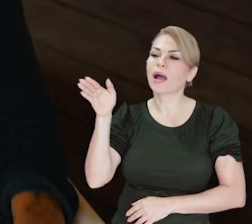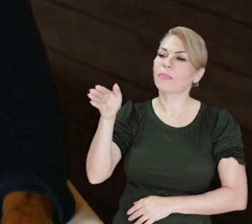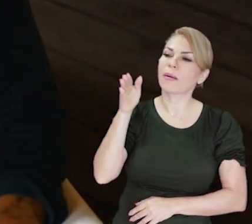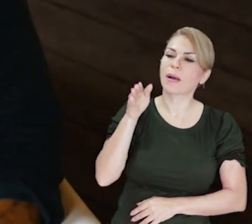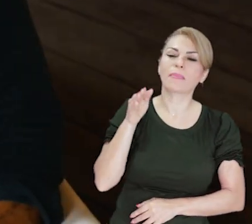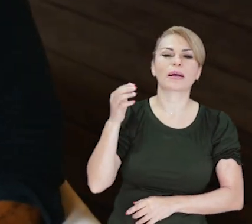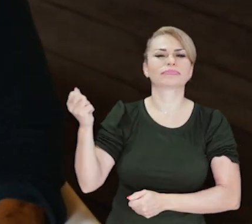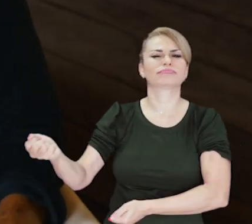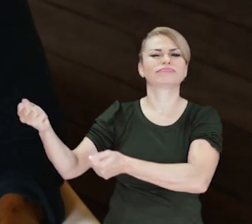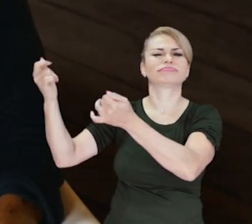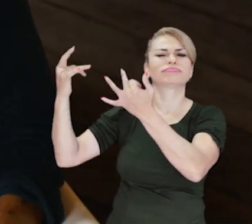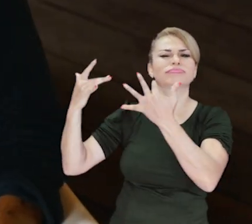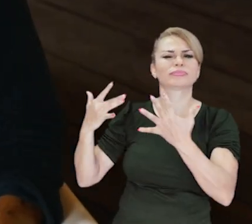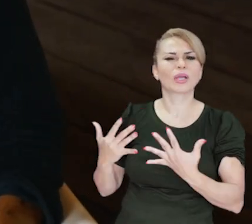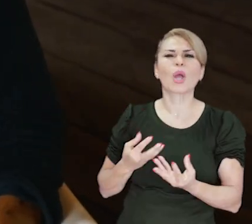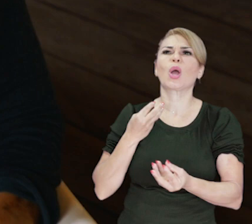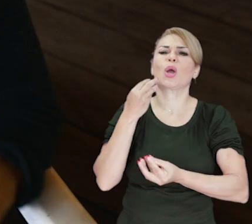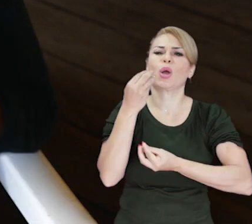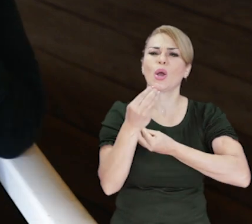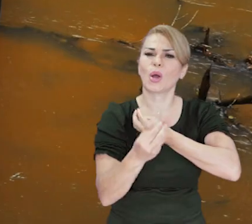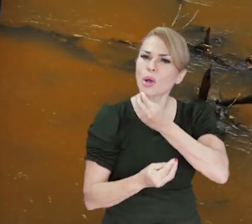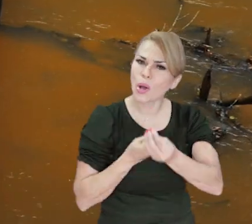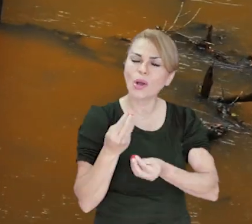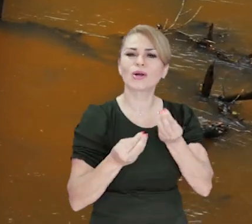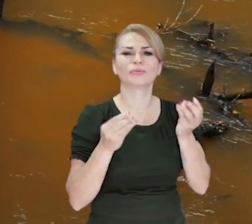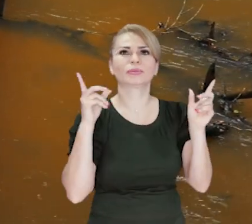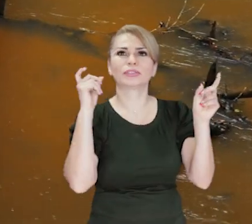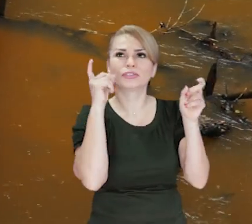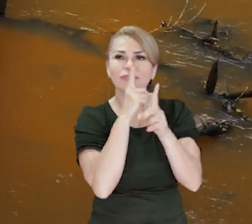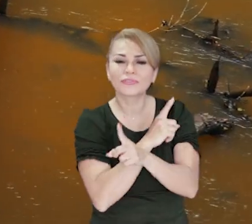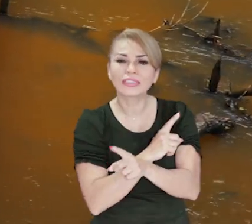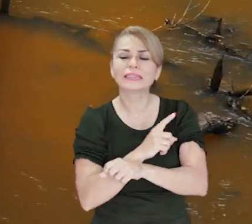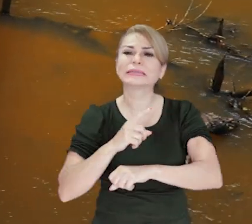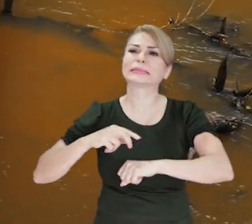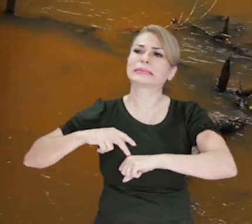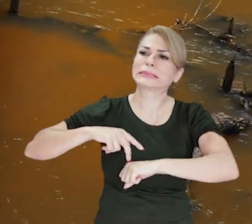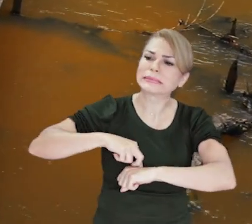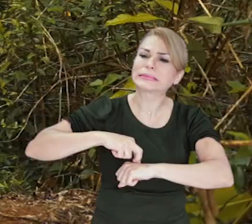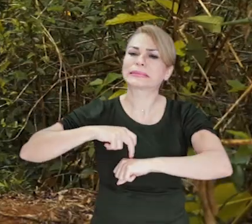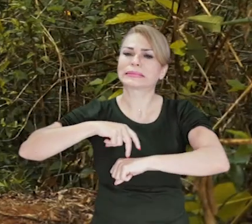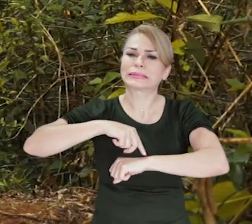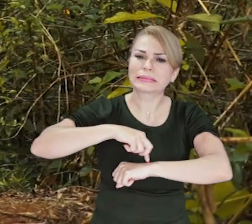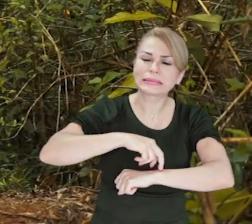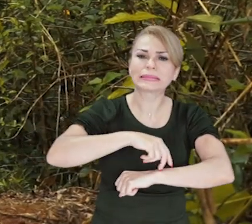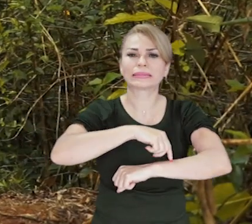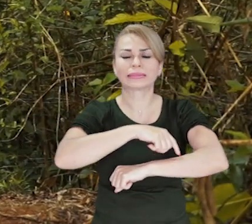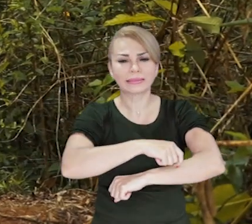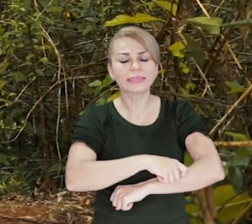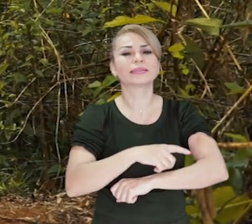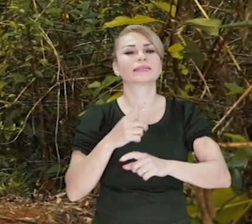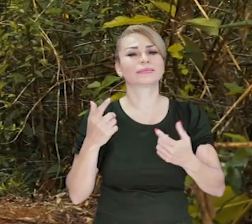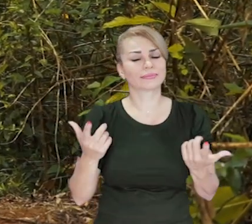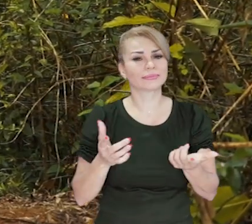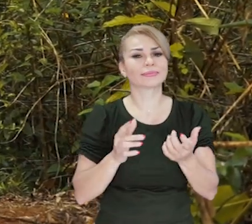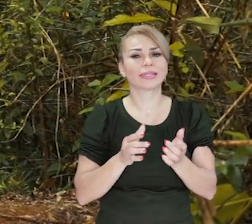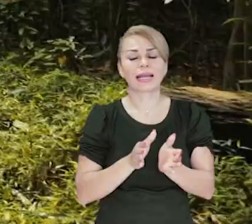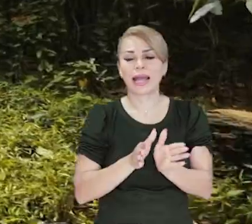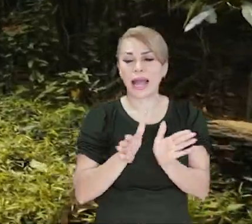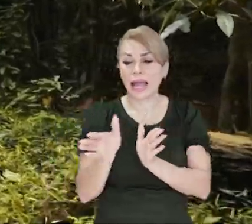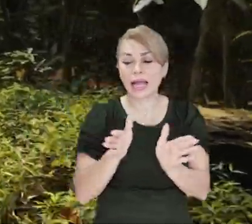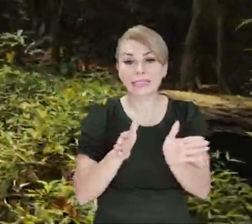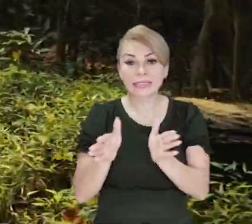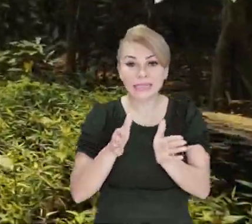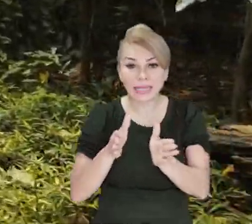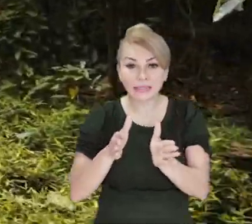uma idade avançada e a dificuldade de locomoção, porque especificamente naquela localidade o acesso era bem difícil.